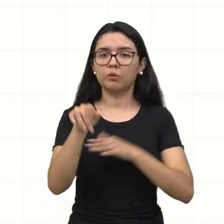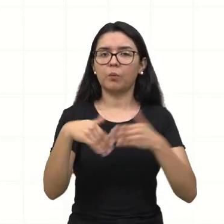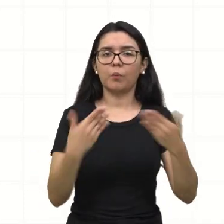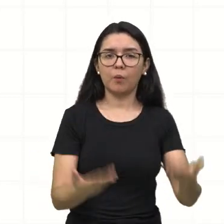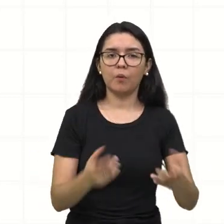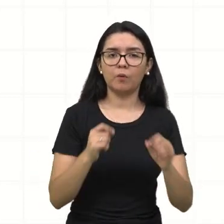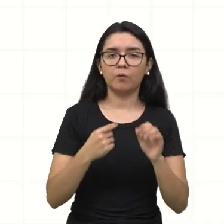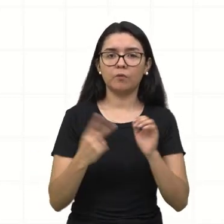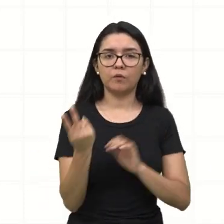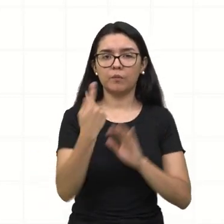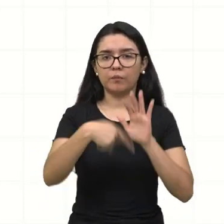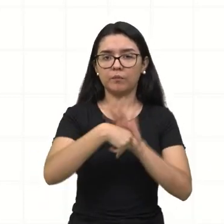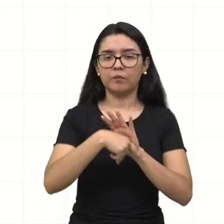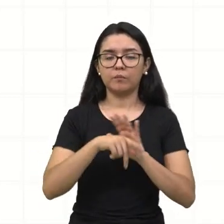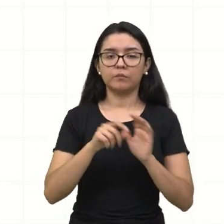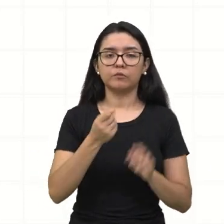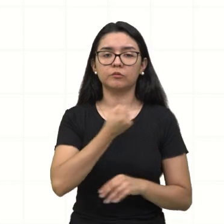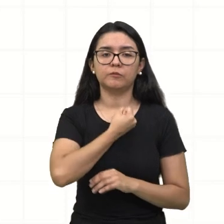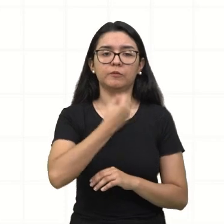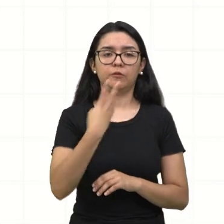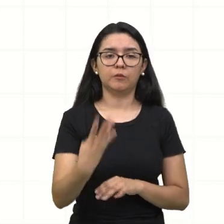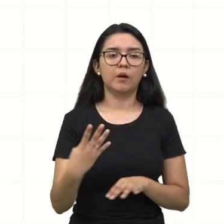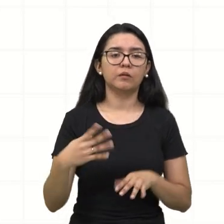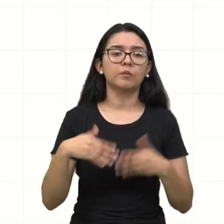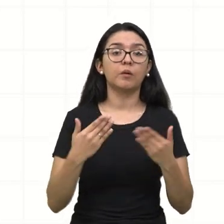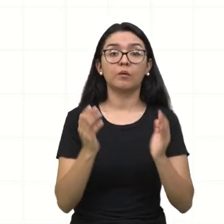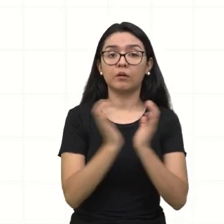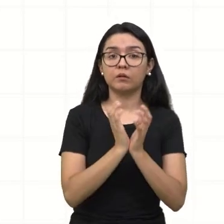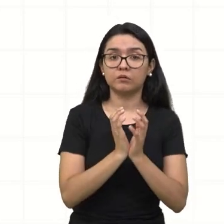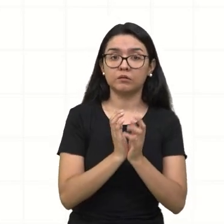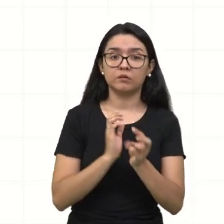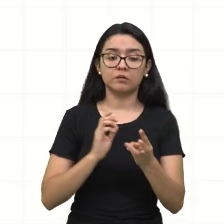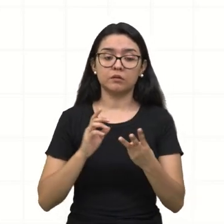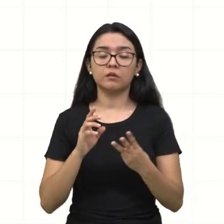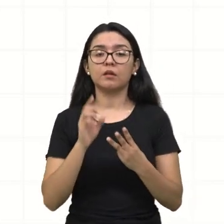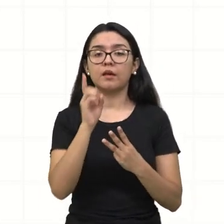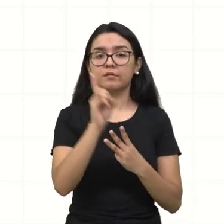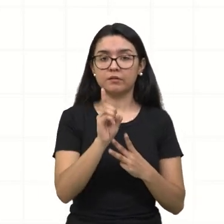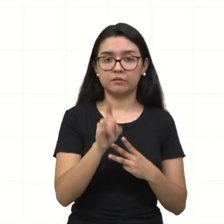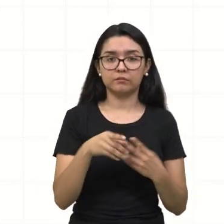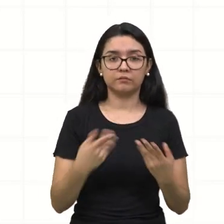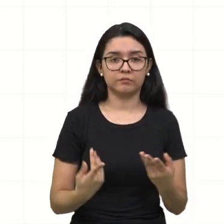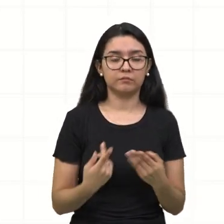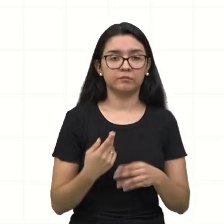valor da classe que pertence ao algarismo 4, seria qual classe? Dezena de unidade, né?